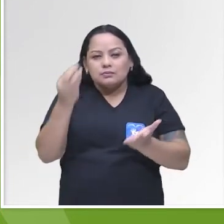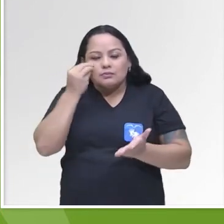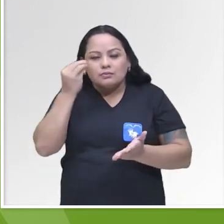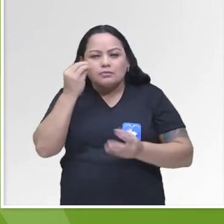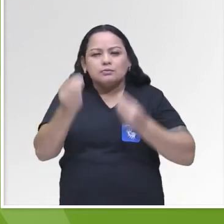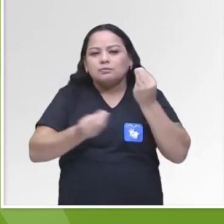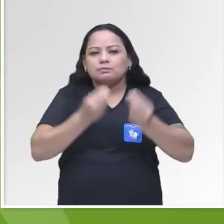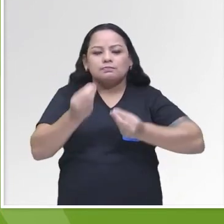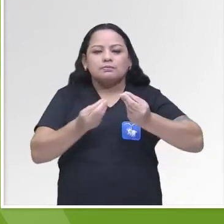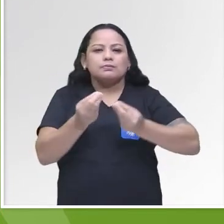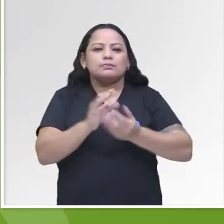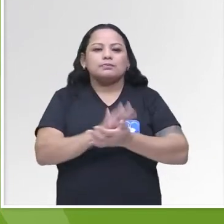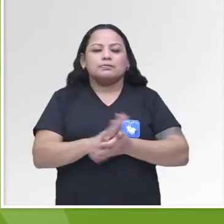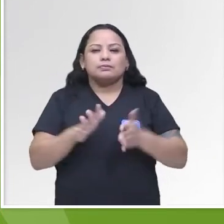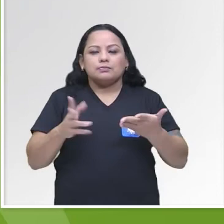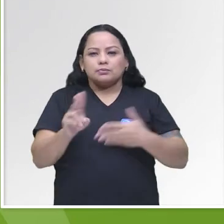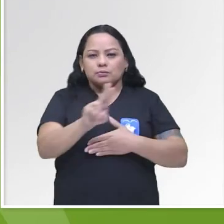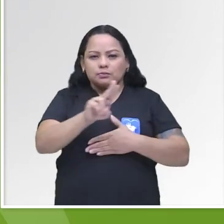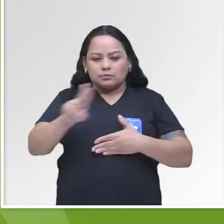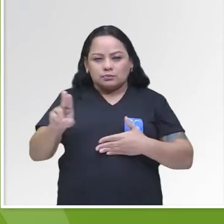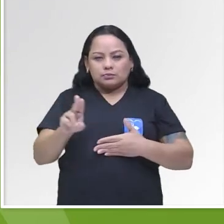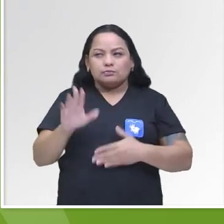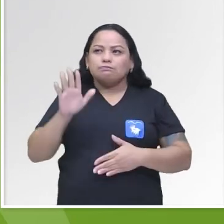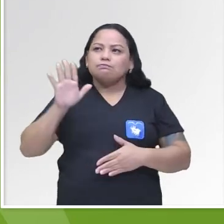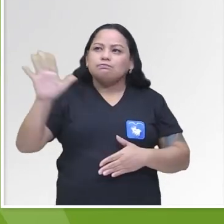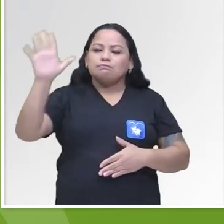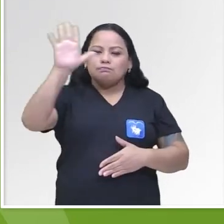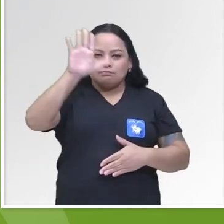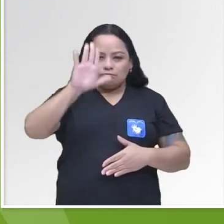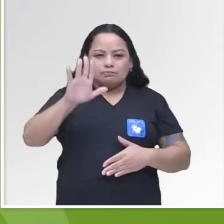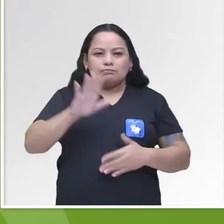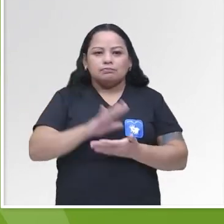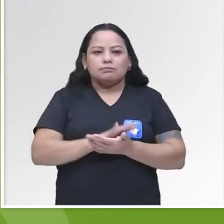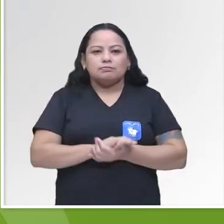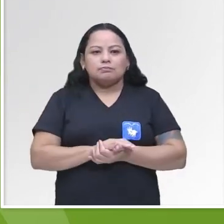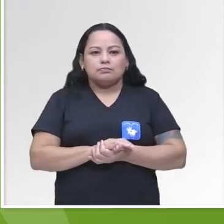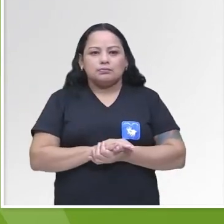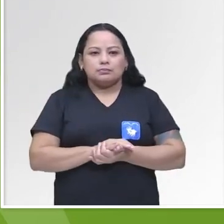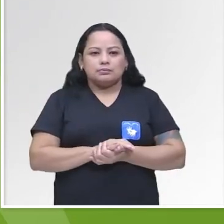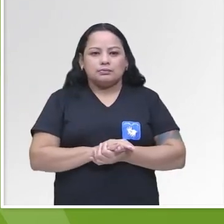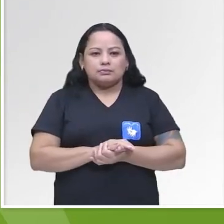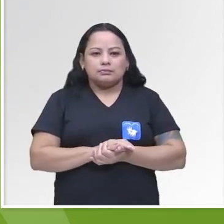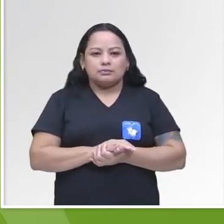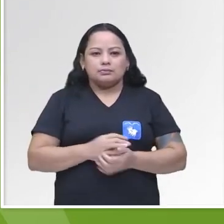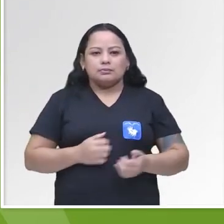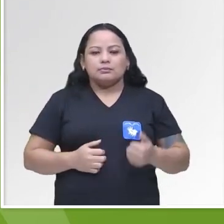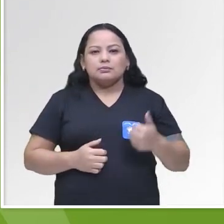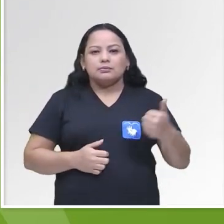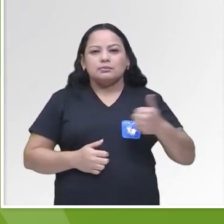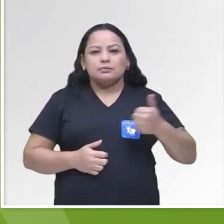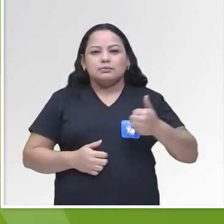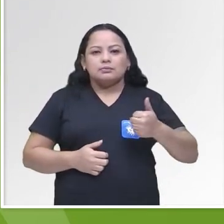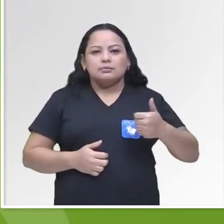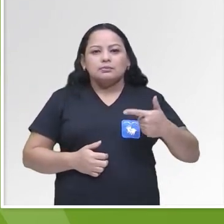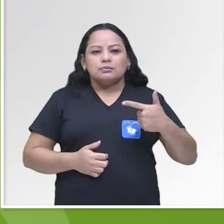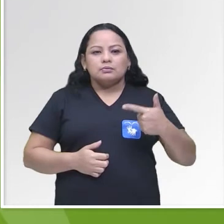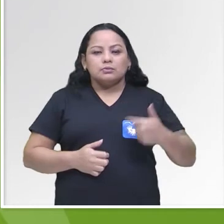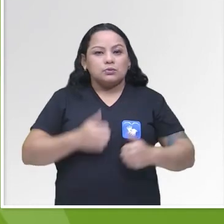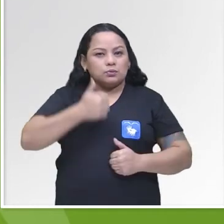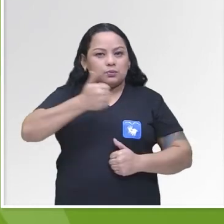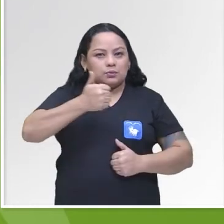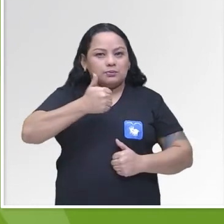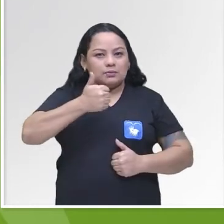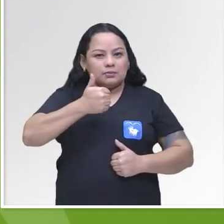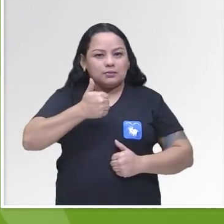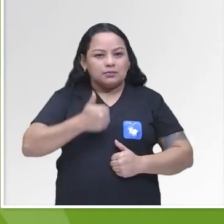fica. Então, gente, o nome desse composto é 1 e 2